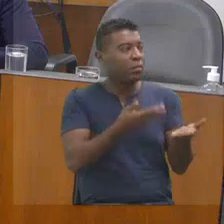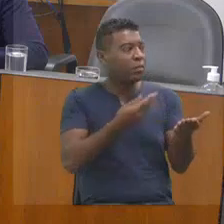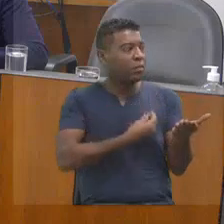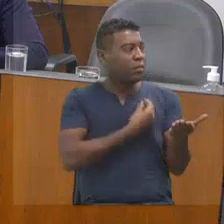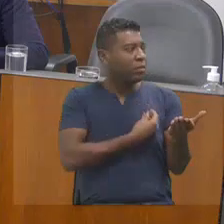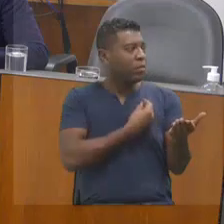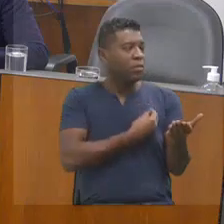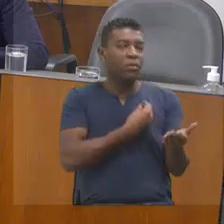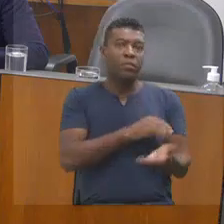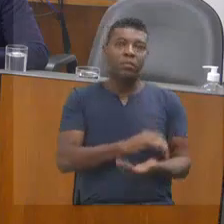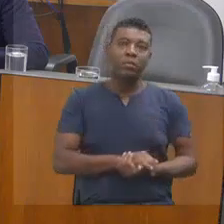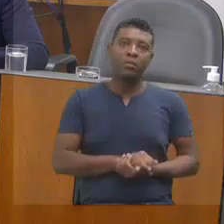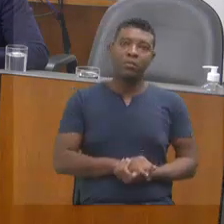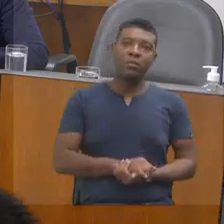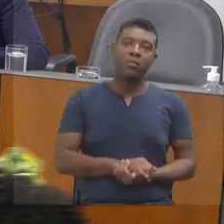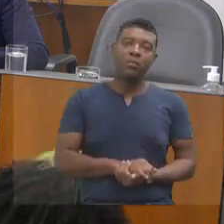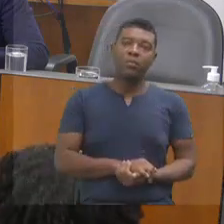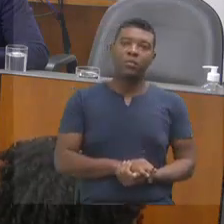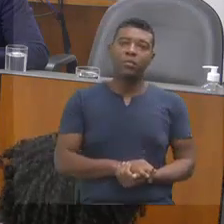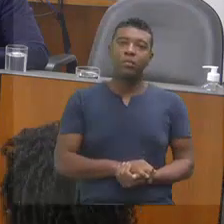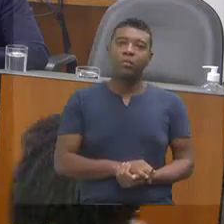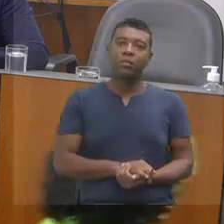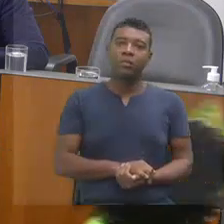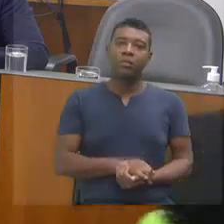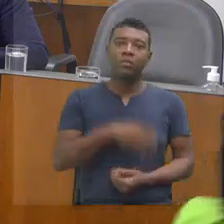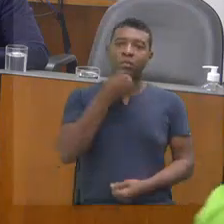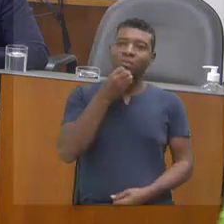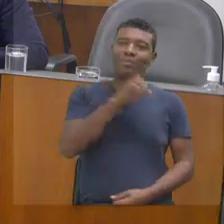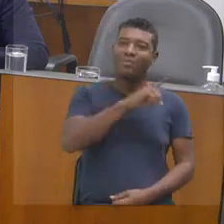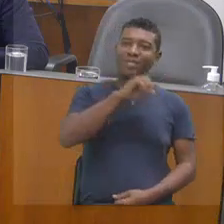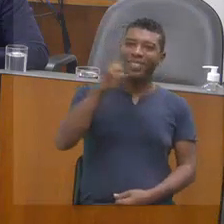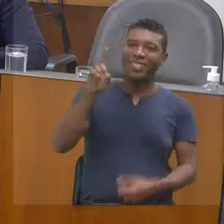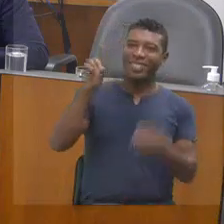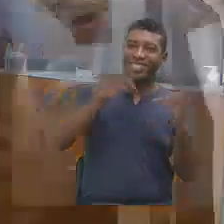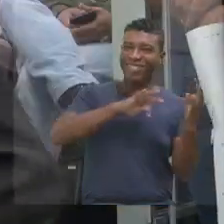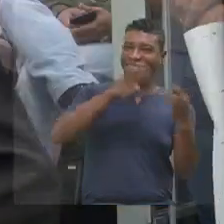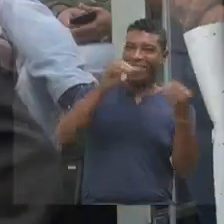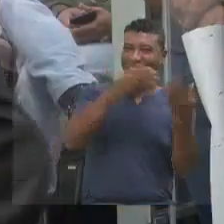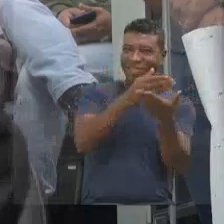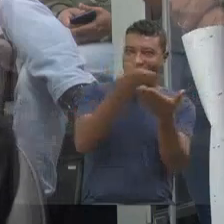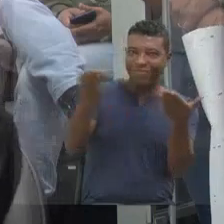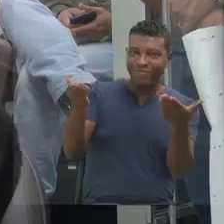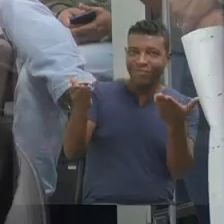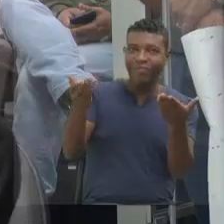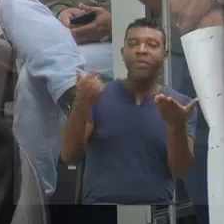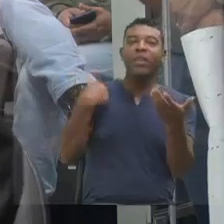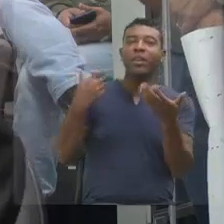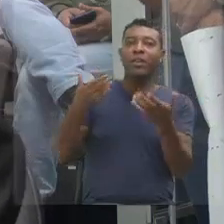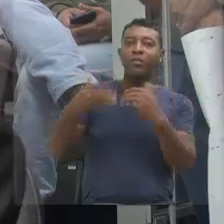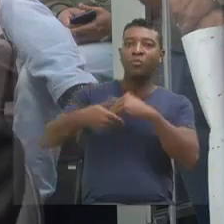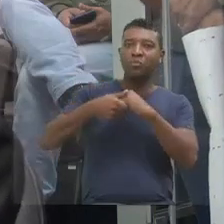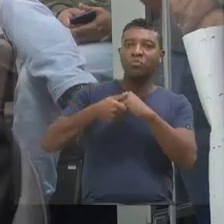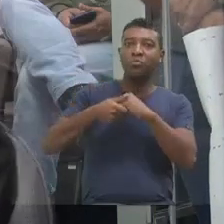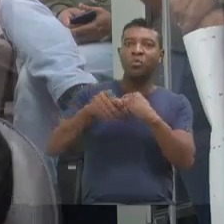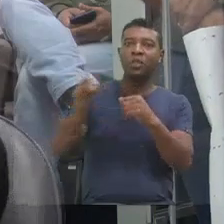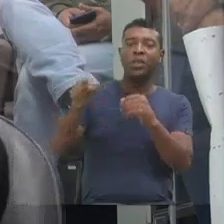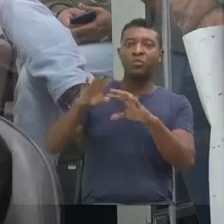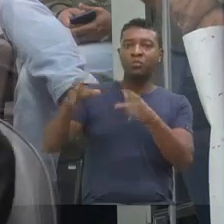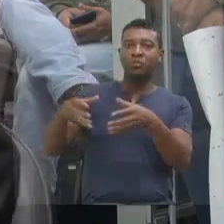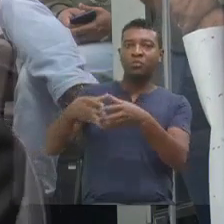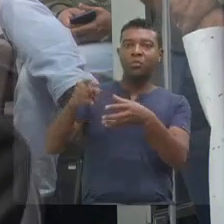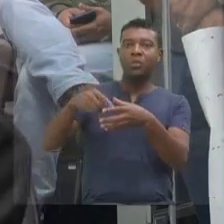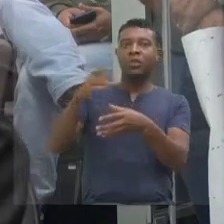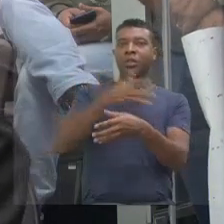no microfone dele Bom dia a todos cumprimentar aqui o presidente da Comissão de saúde o deputado juntamente